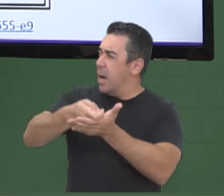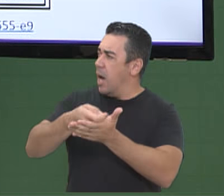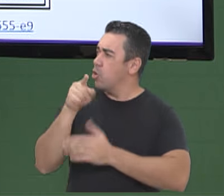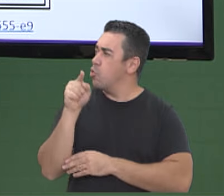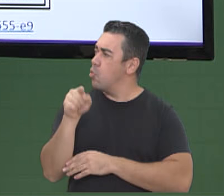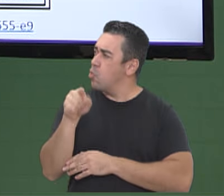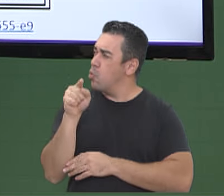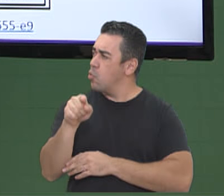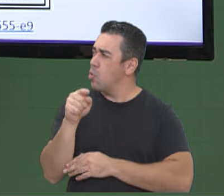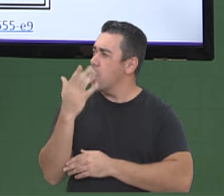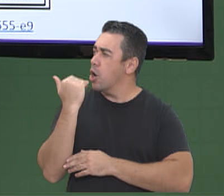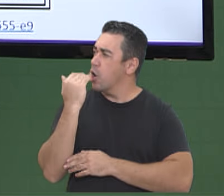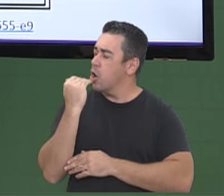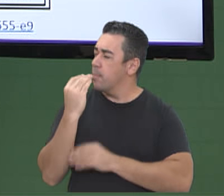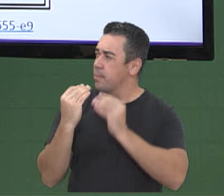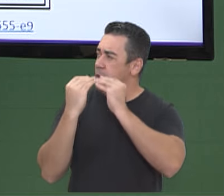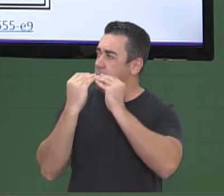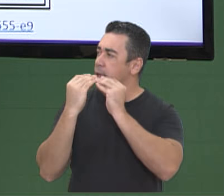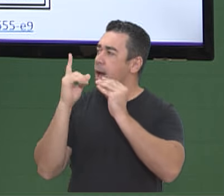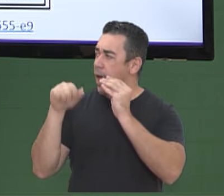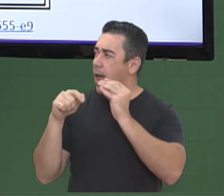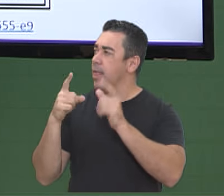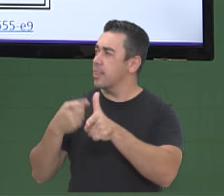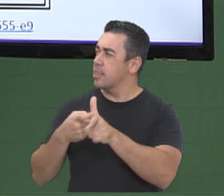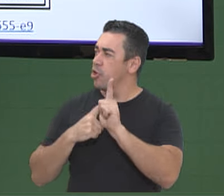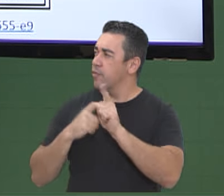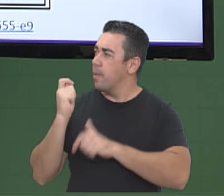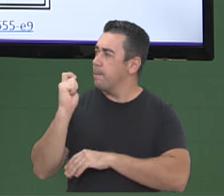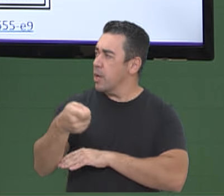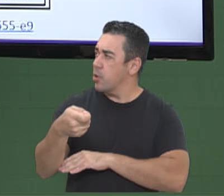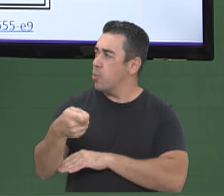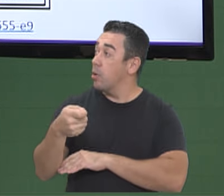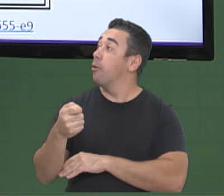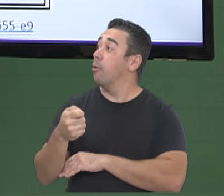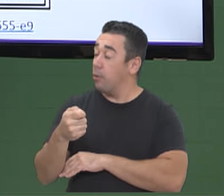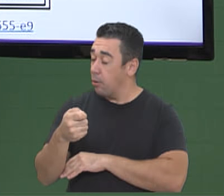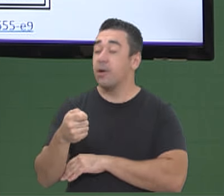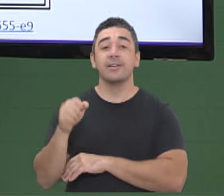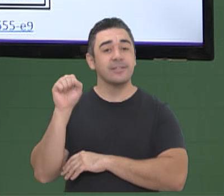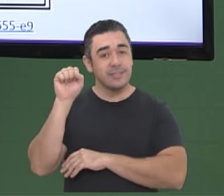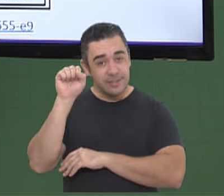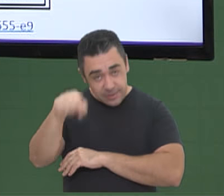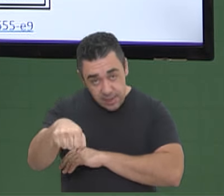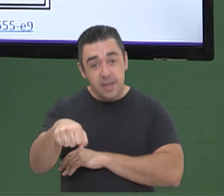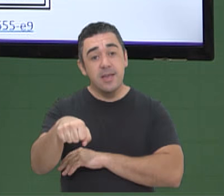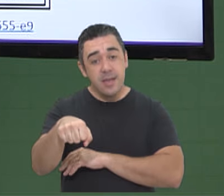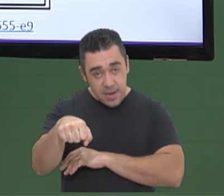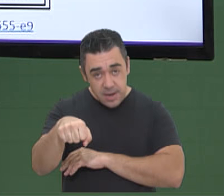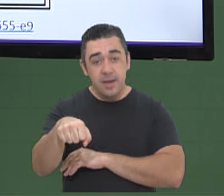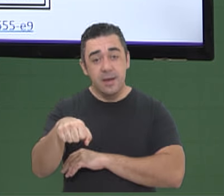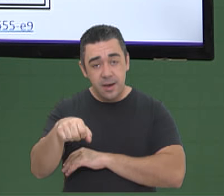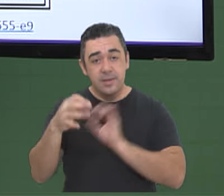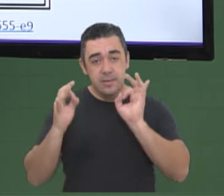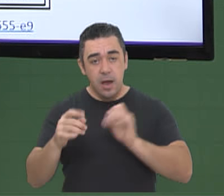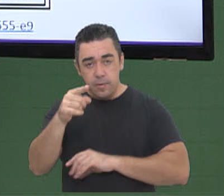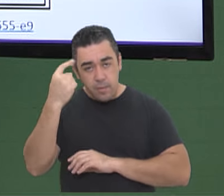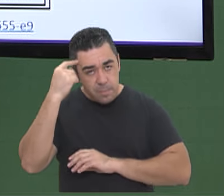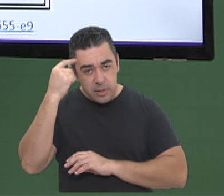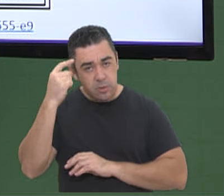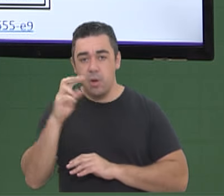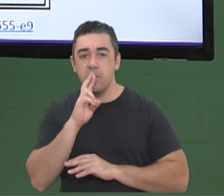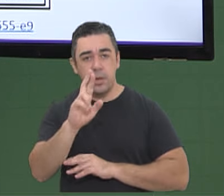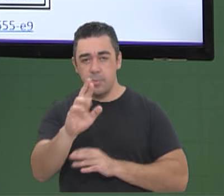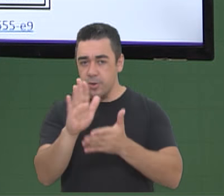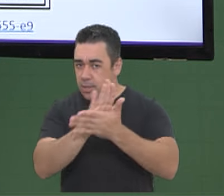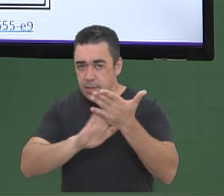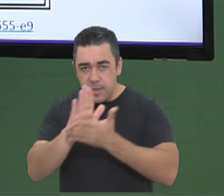um débito desse dinheiro que eu recebi? Isso aí, tá bom? Muito bem, então vamos pensando aí. A professora não vai responder nada